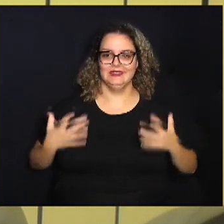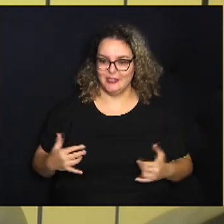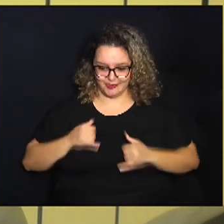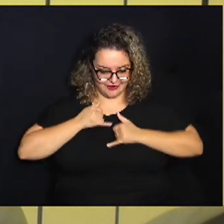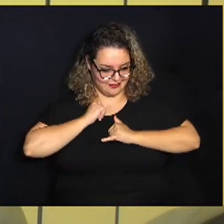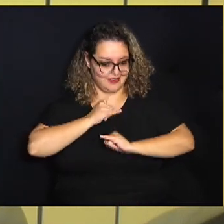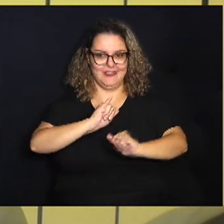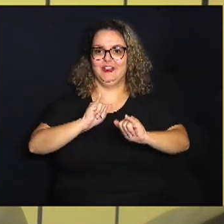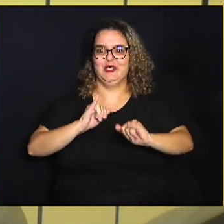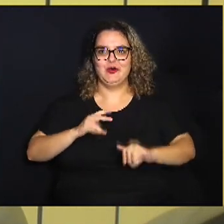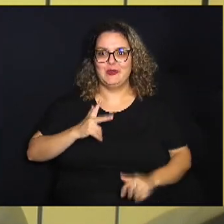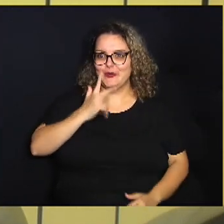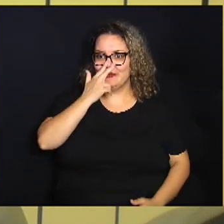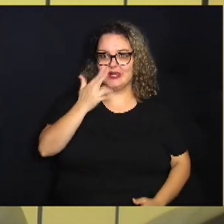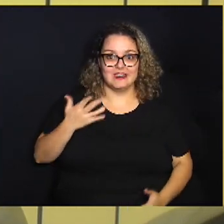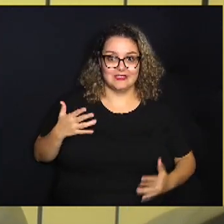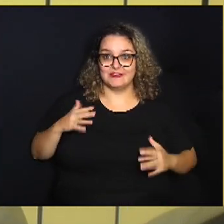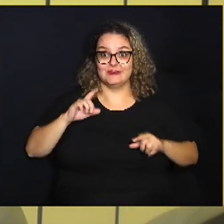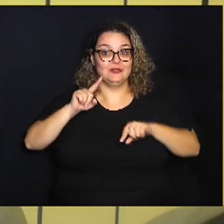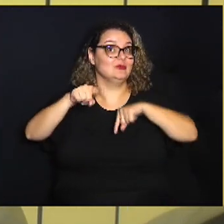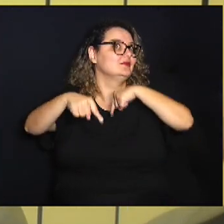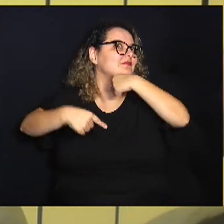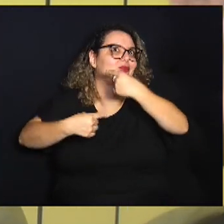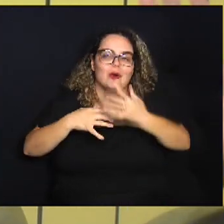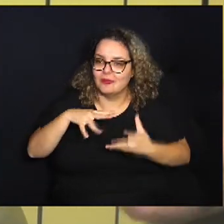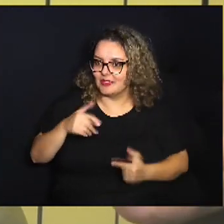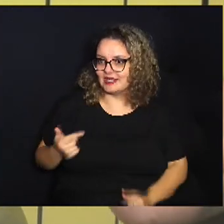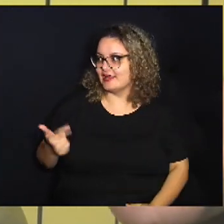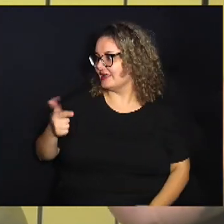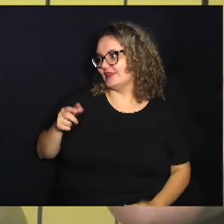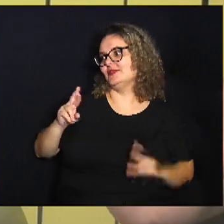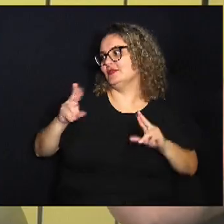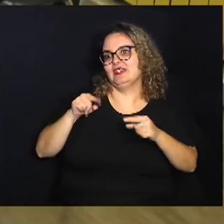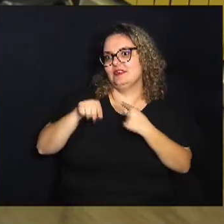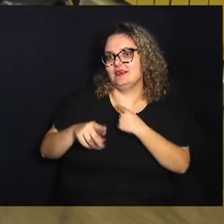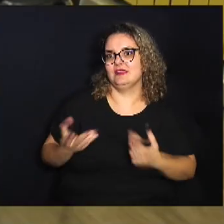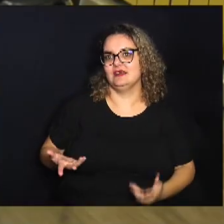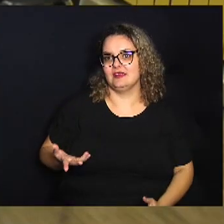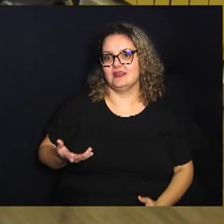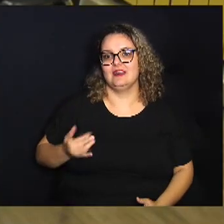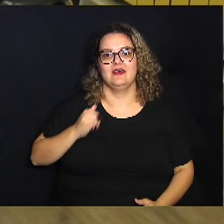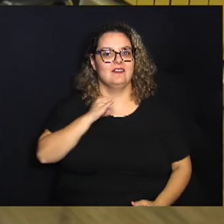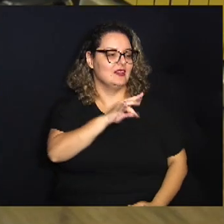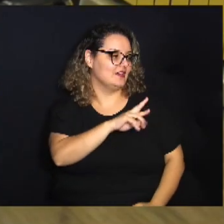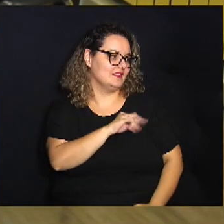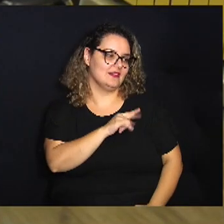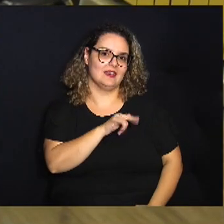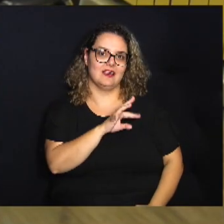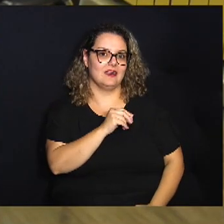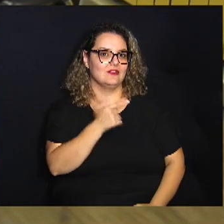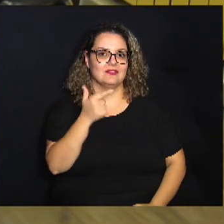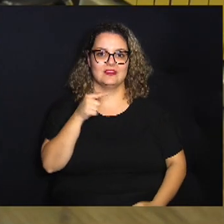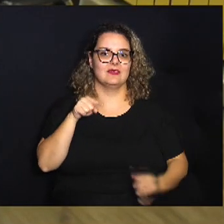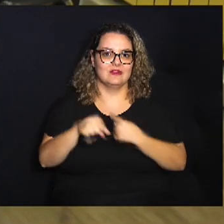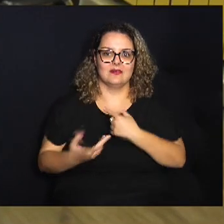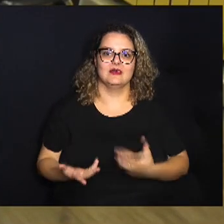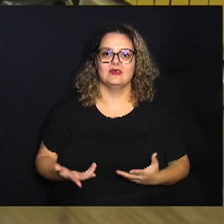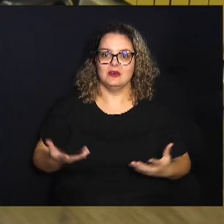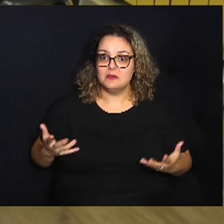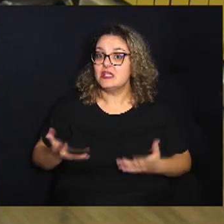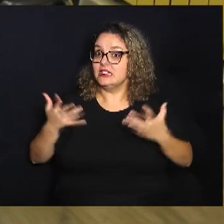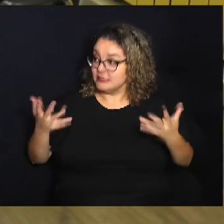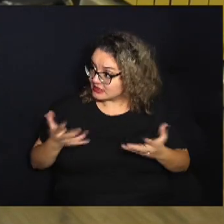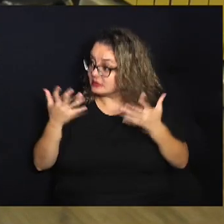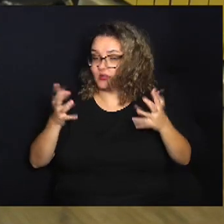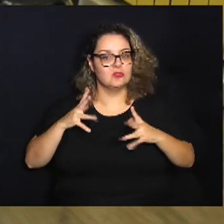É outro, parece que você entrou em outro mundo, assim. E não tem torcida contrária no triatlo. Falar em prova de triatlo, não tem torcida contra, porque eles estão incentivando o atleta